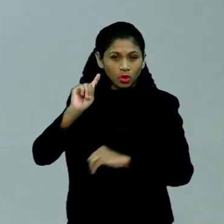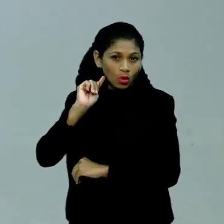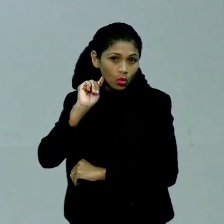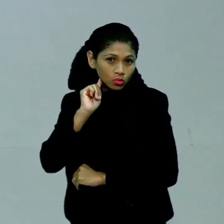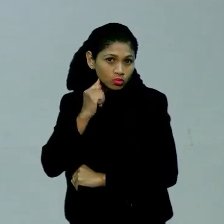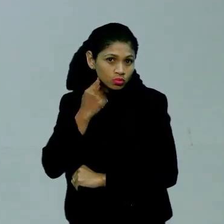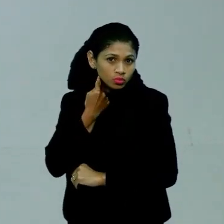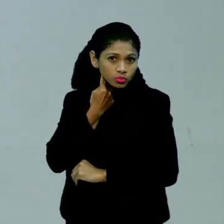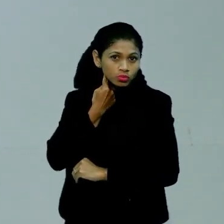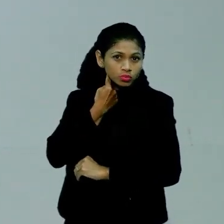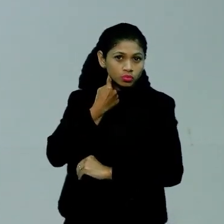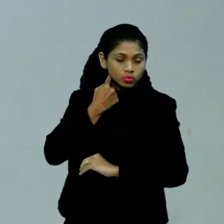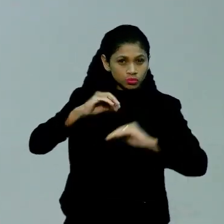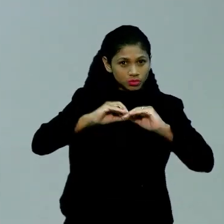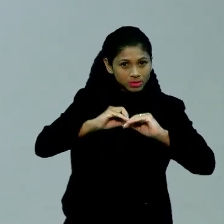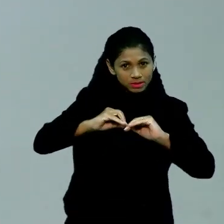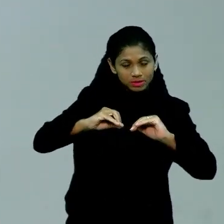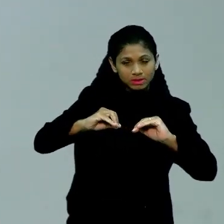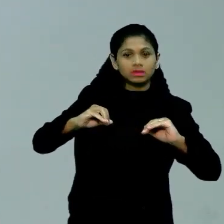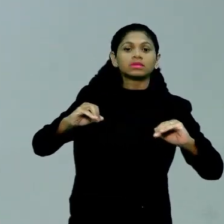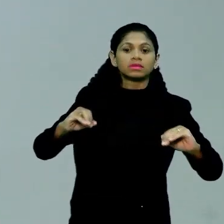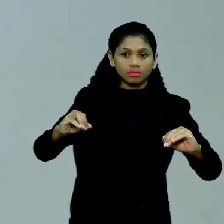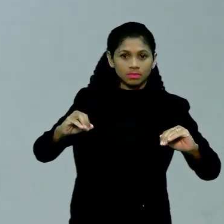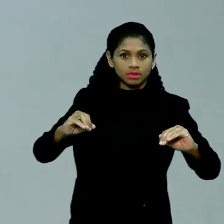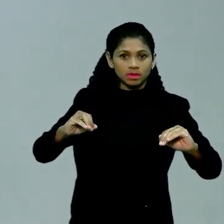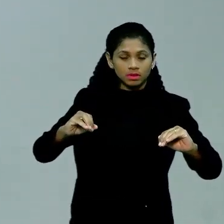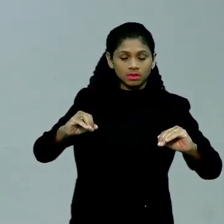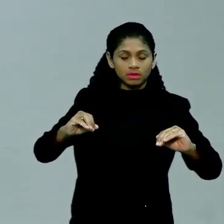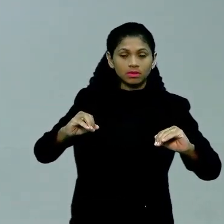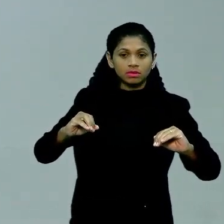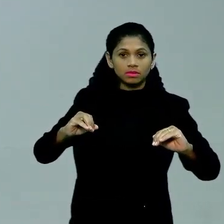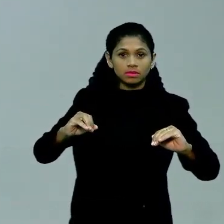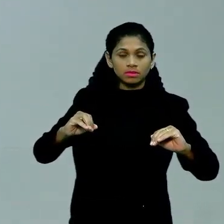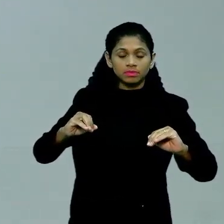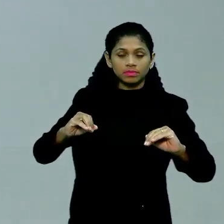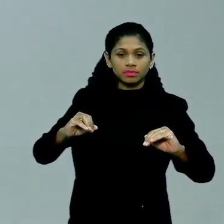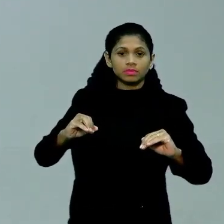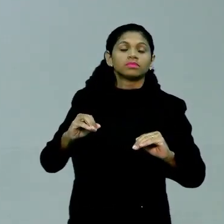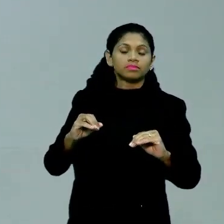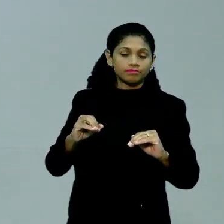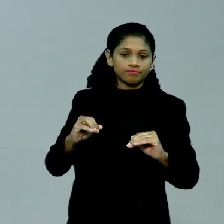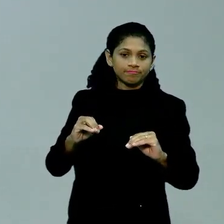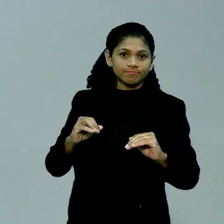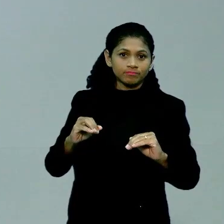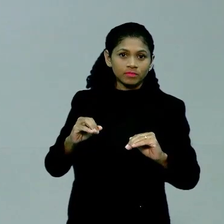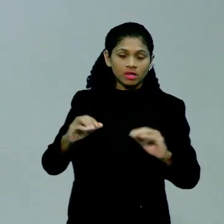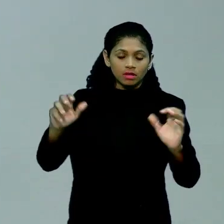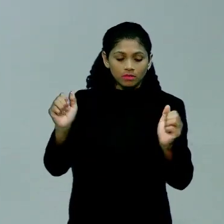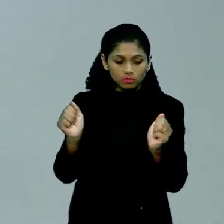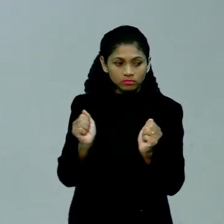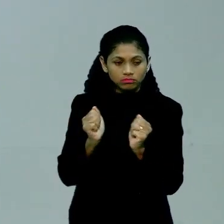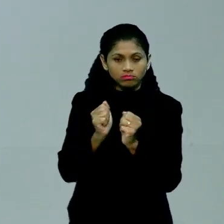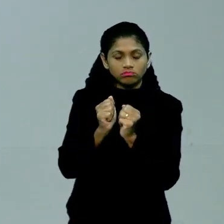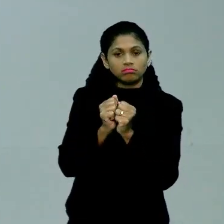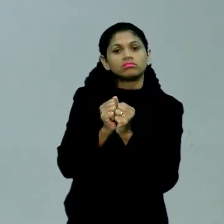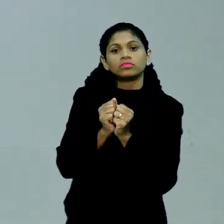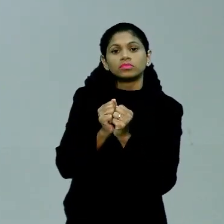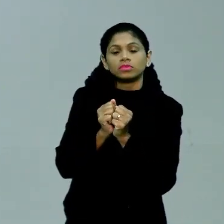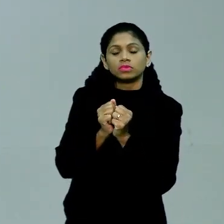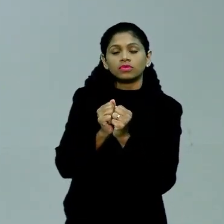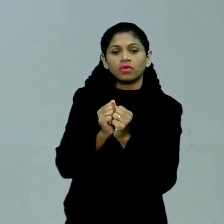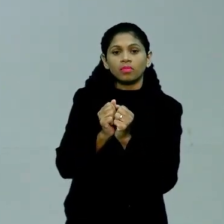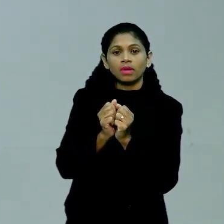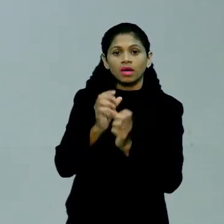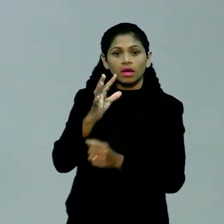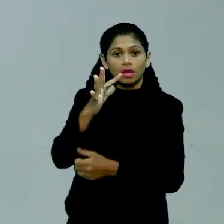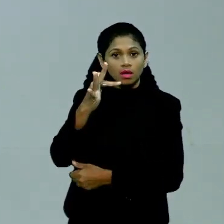estão separadas, que estão afastadas e são leves, essas impurezas elas vão se unir, vão formar flocos,